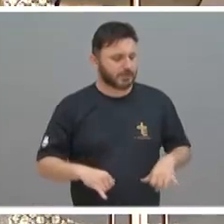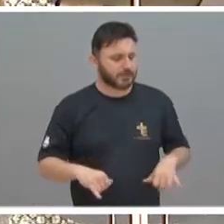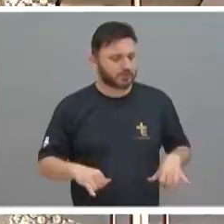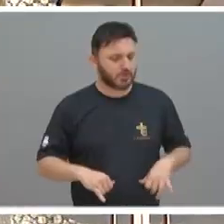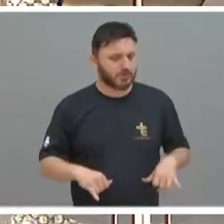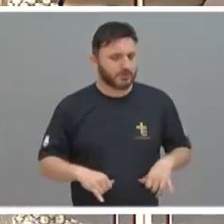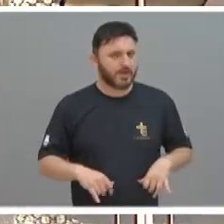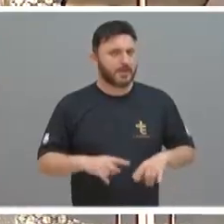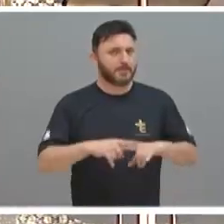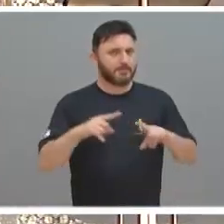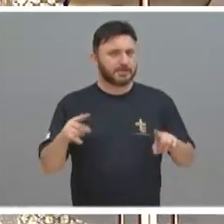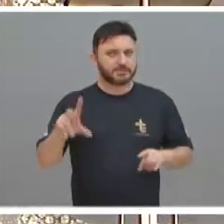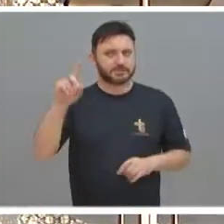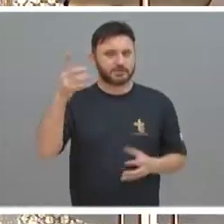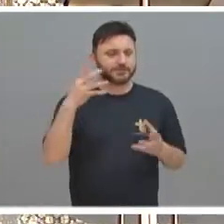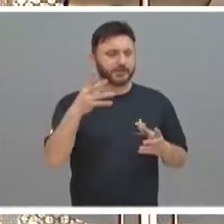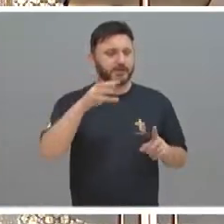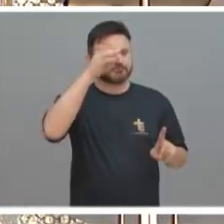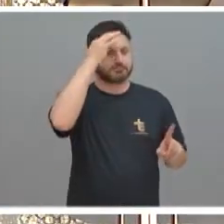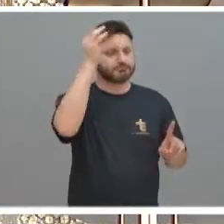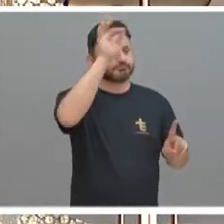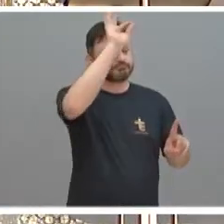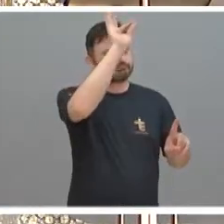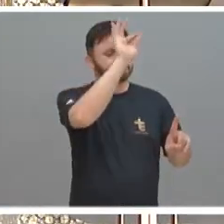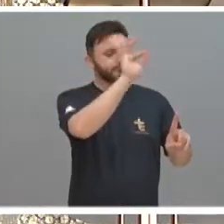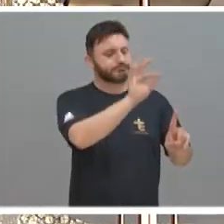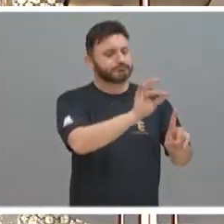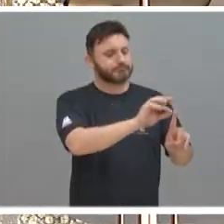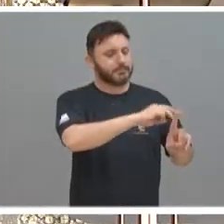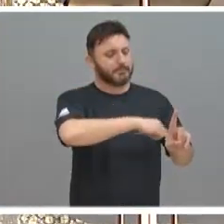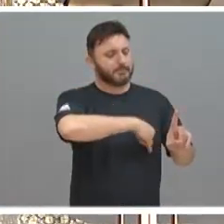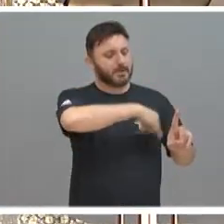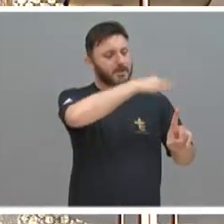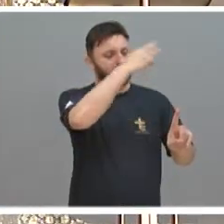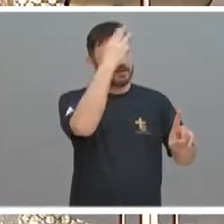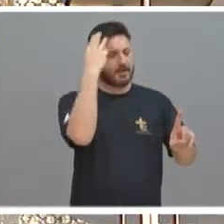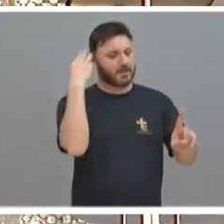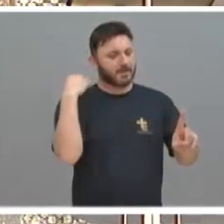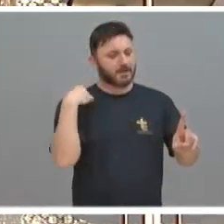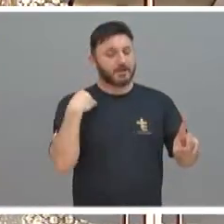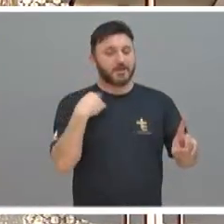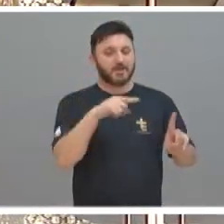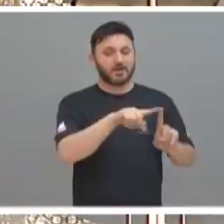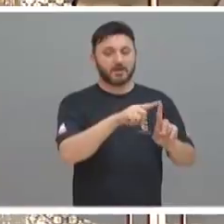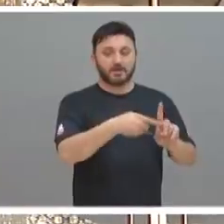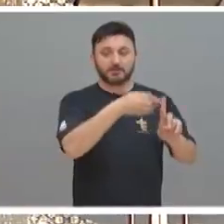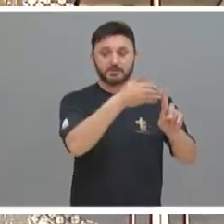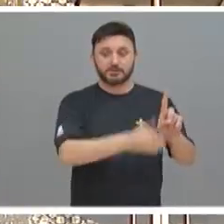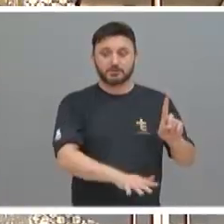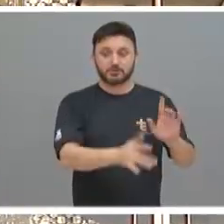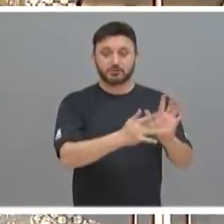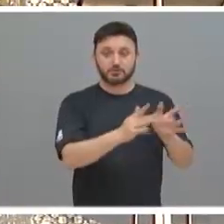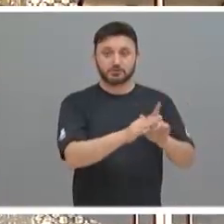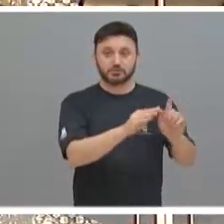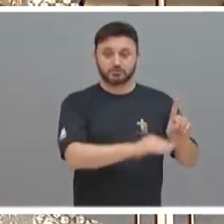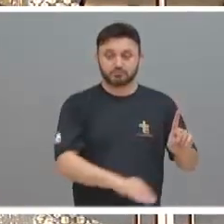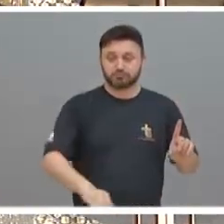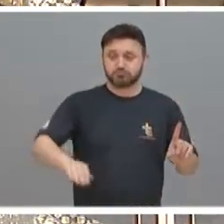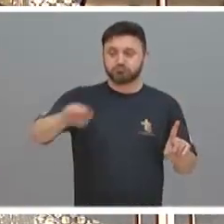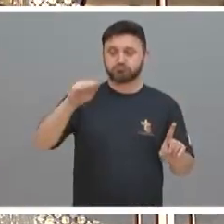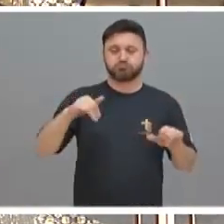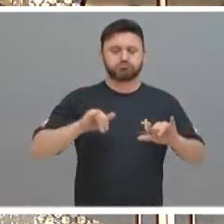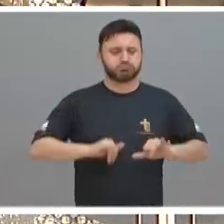Virgem Maria, morrendo no lenho da cruz, Ele nos libertou da morte. Ressuscitando